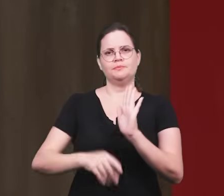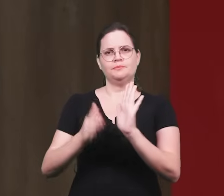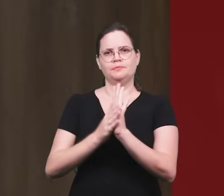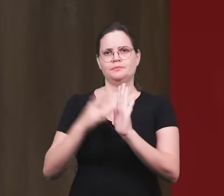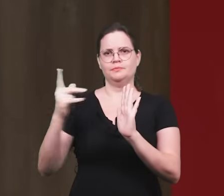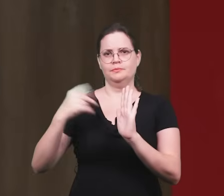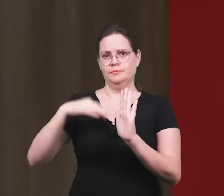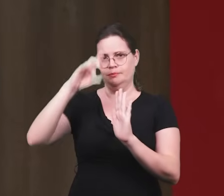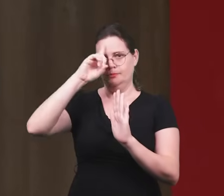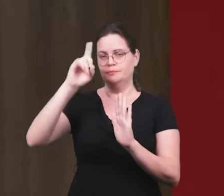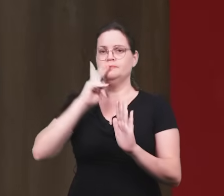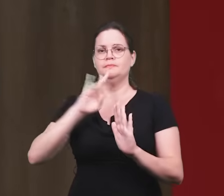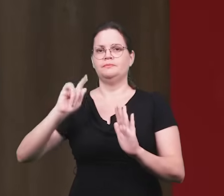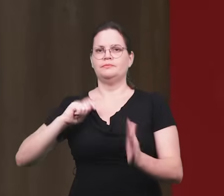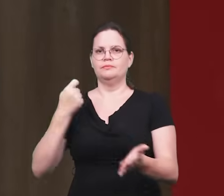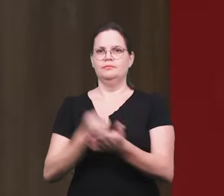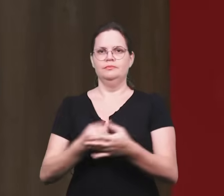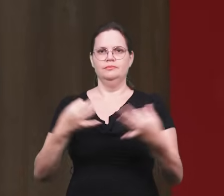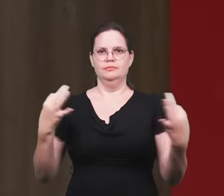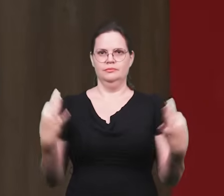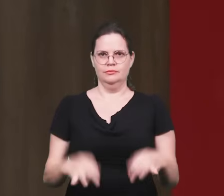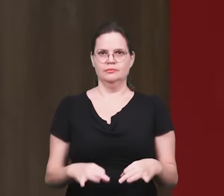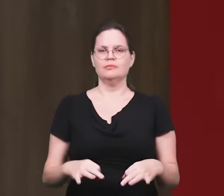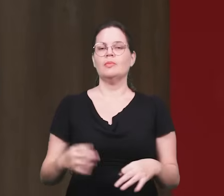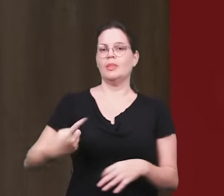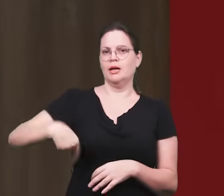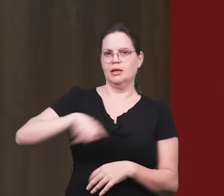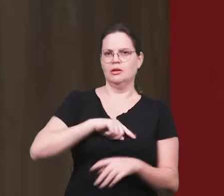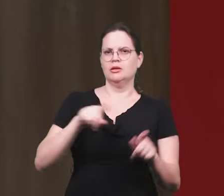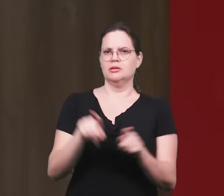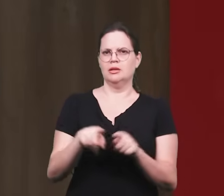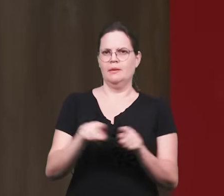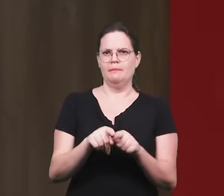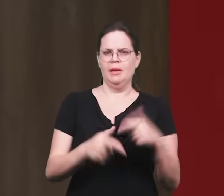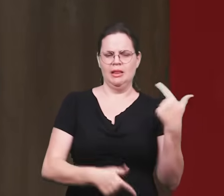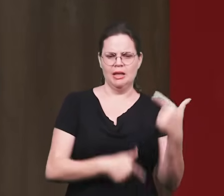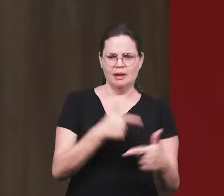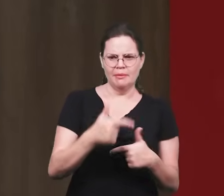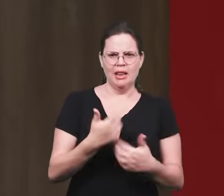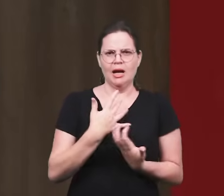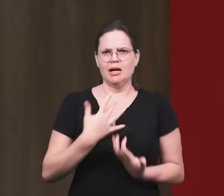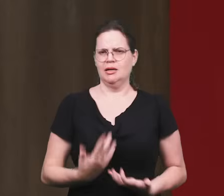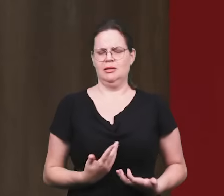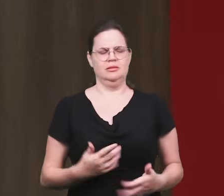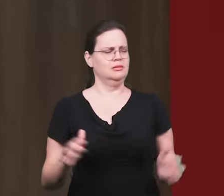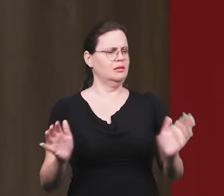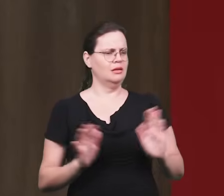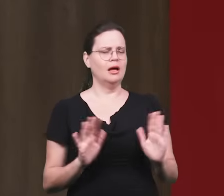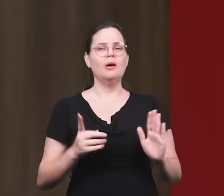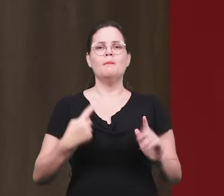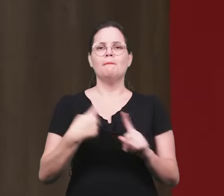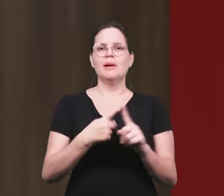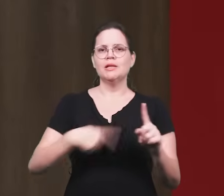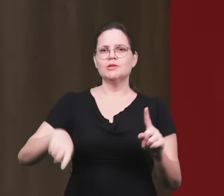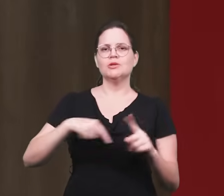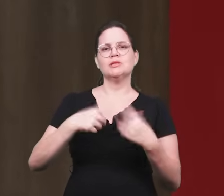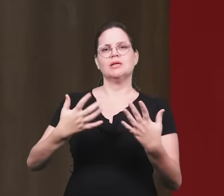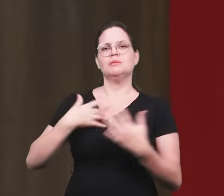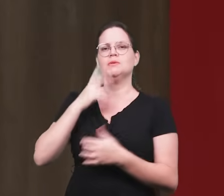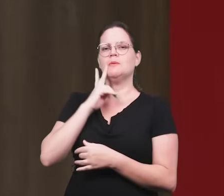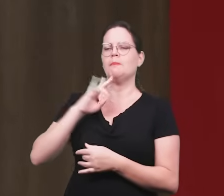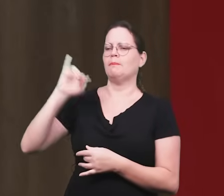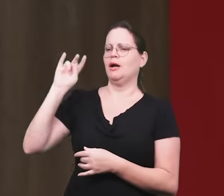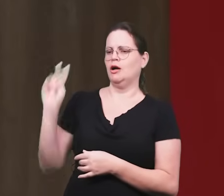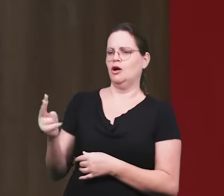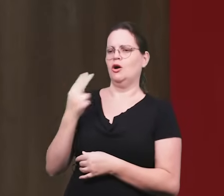o plano do Pai. Como hoje nós não nos cansamos de trabalhar na obra de Deus para agradar o Pai, para cumprir o propósito de